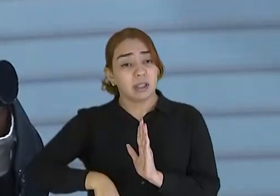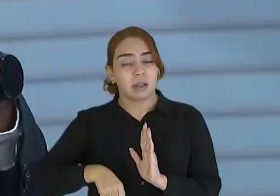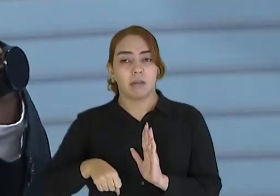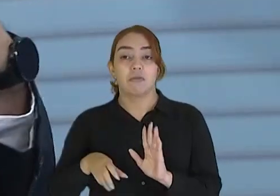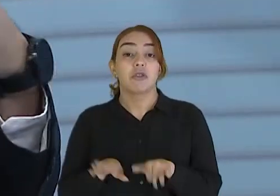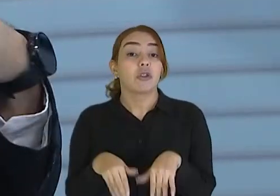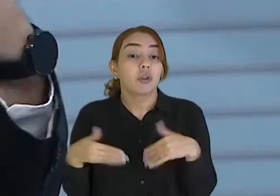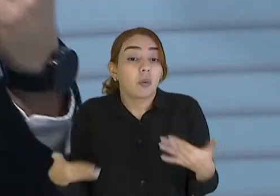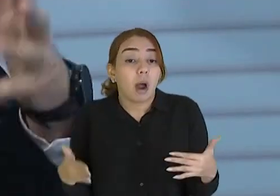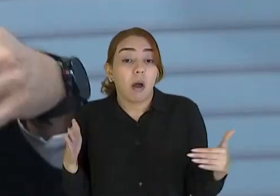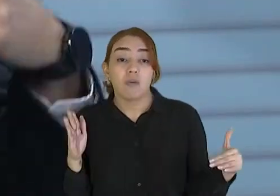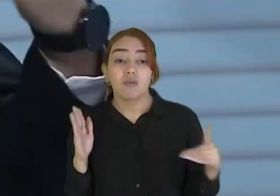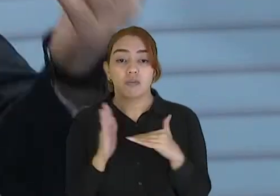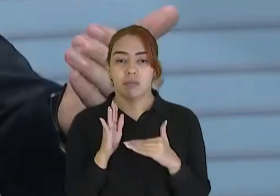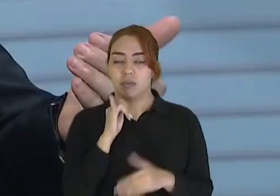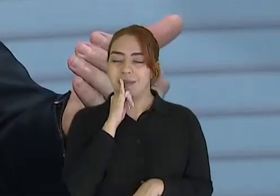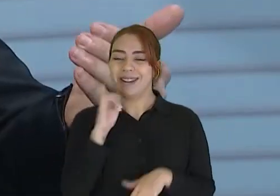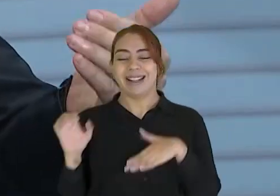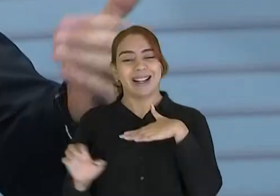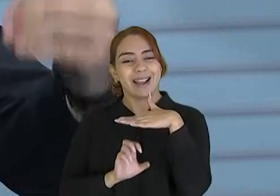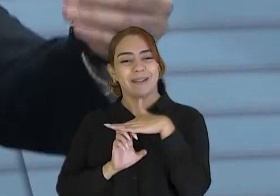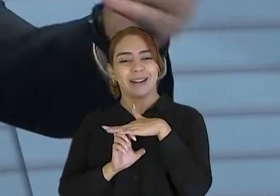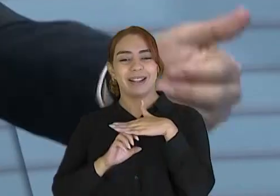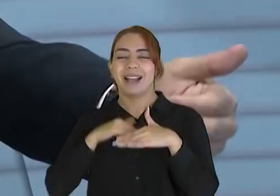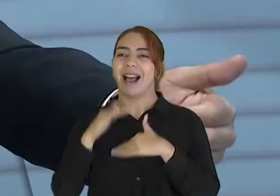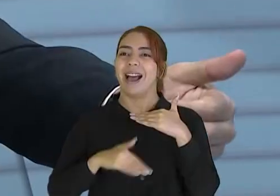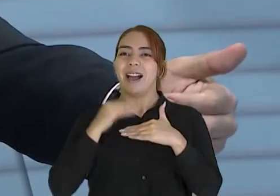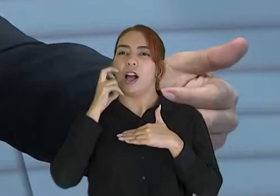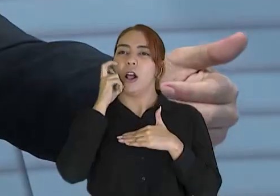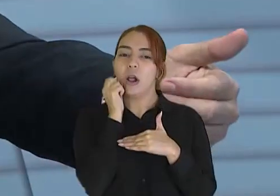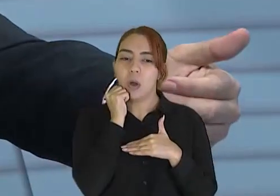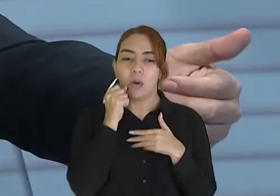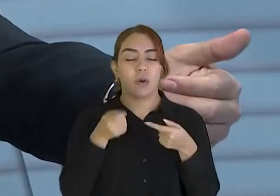ponto o desempenho financeiro de uma empresa será